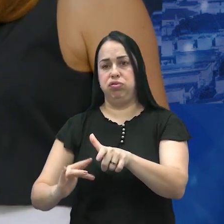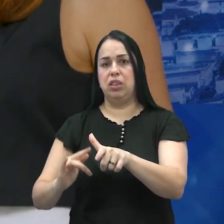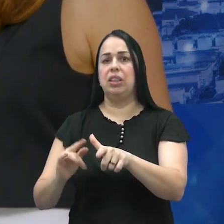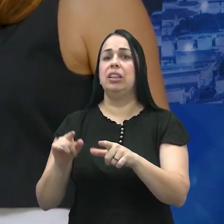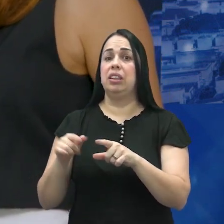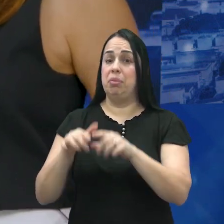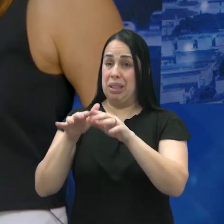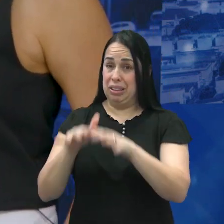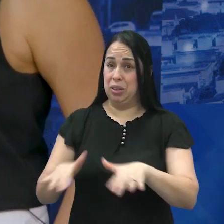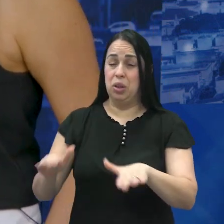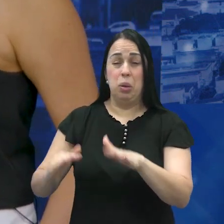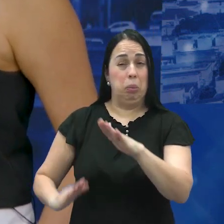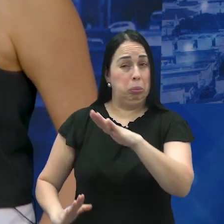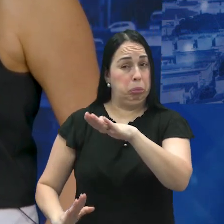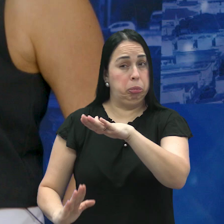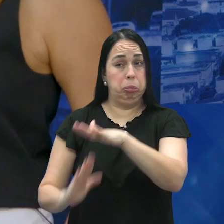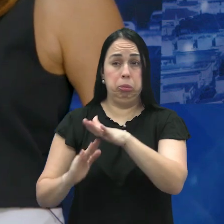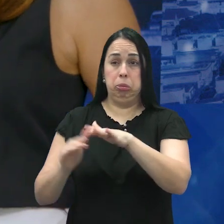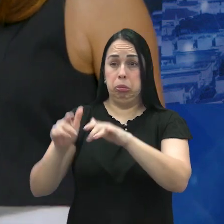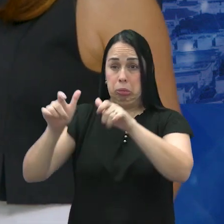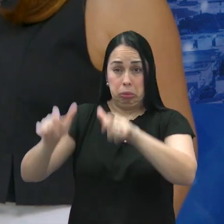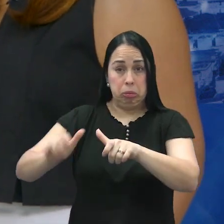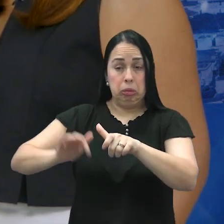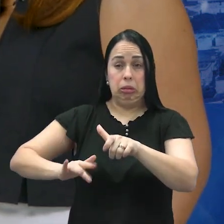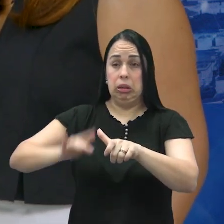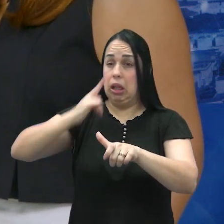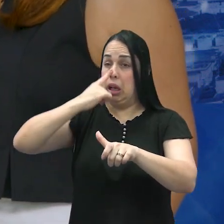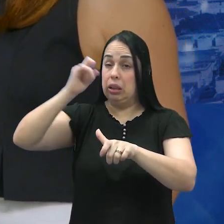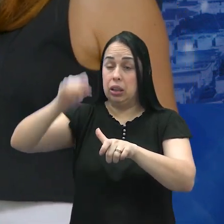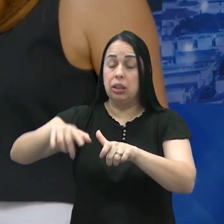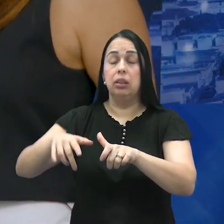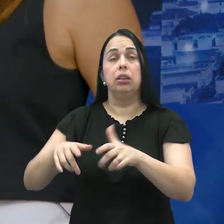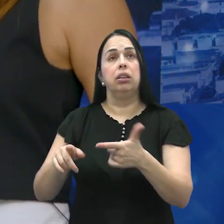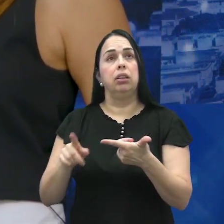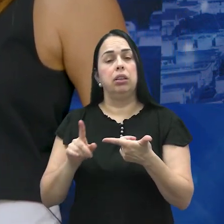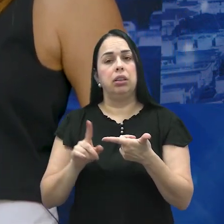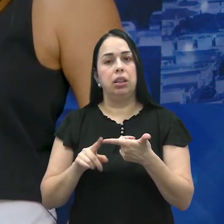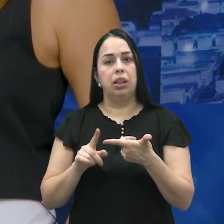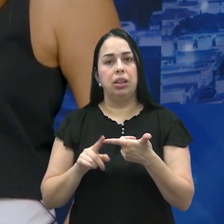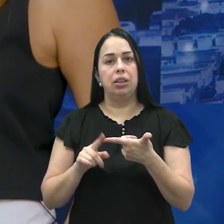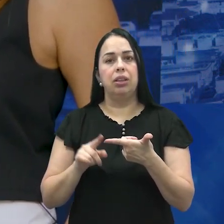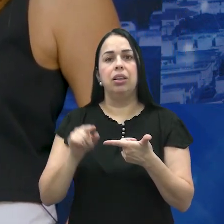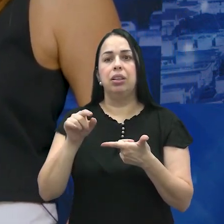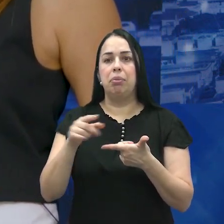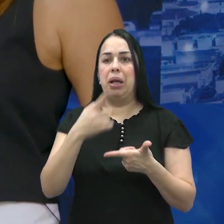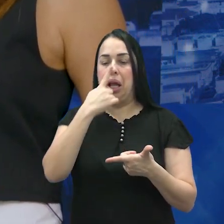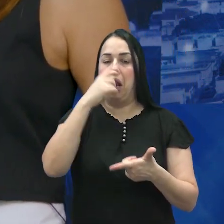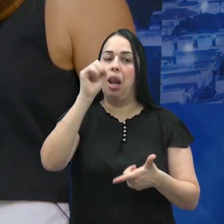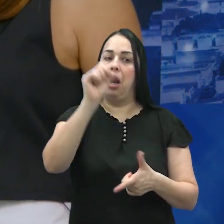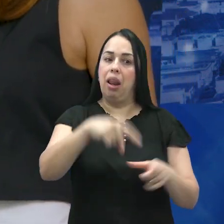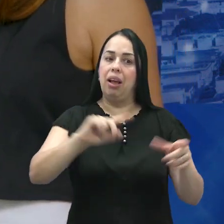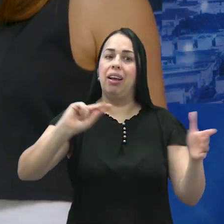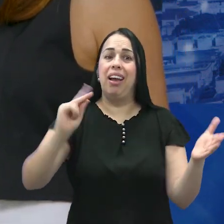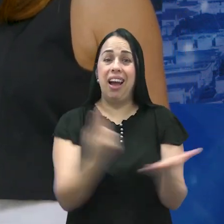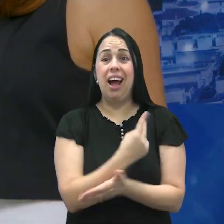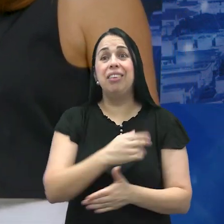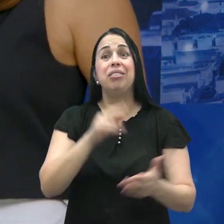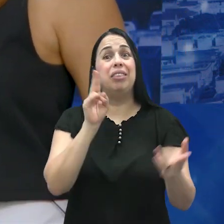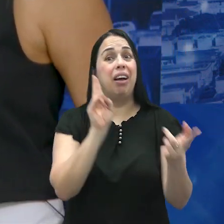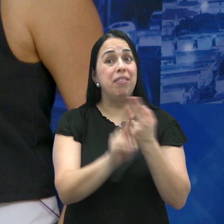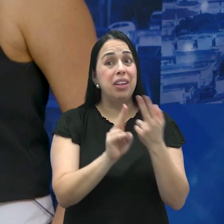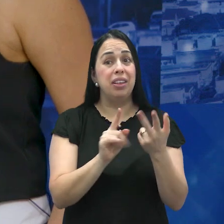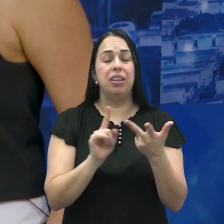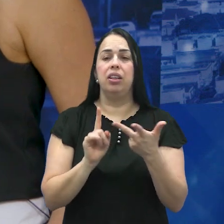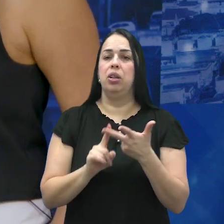nossos aterros estão chegando no final da sua vida útil, nós temos, infelizmente, o lançamento inadequado desse material em vias públicas, em